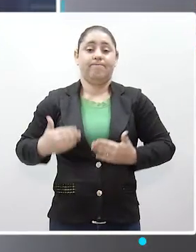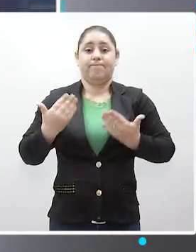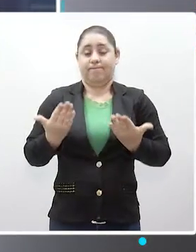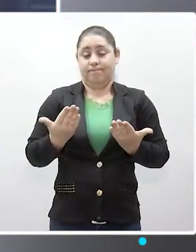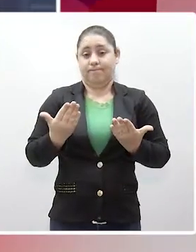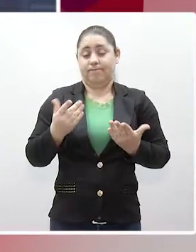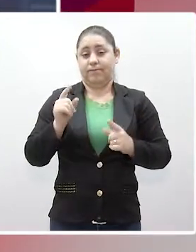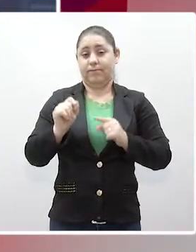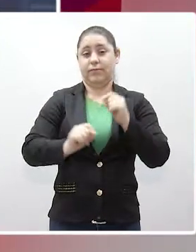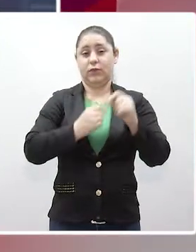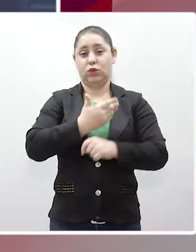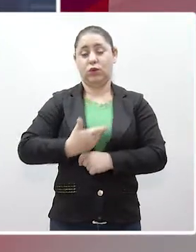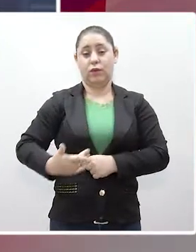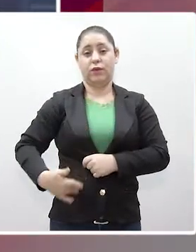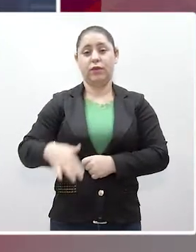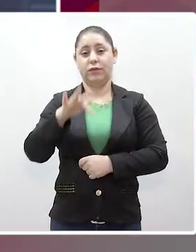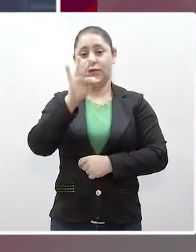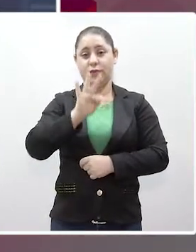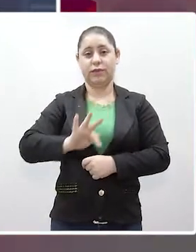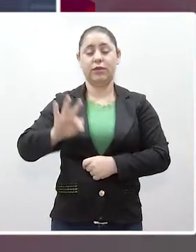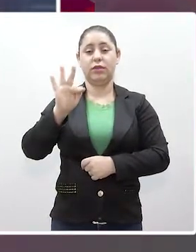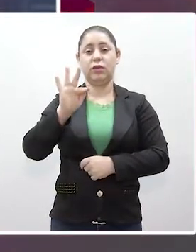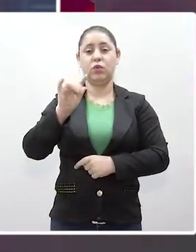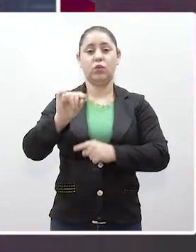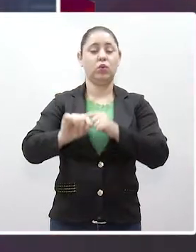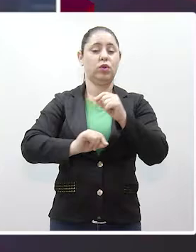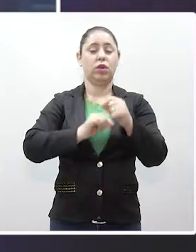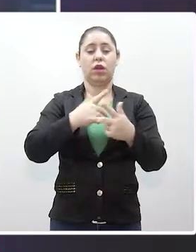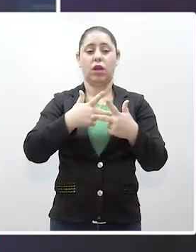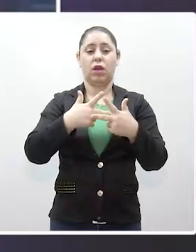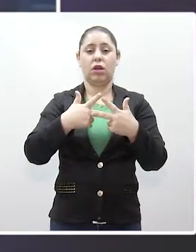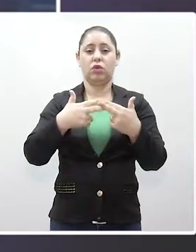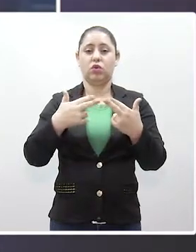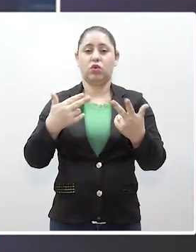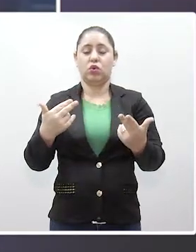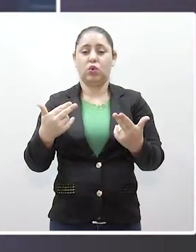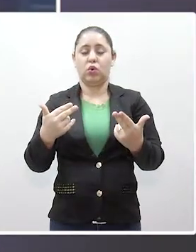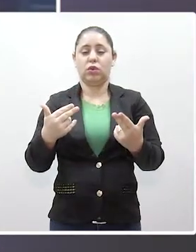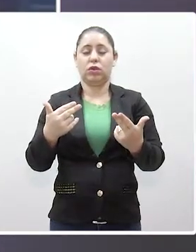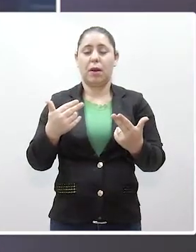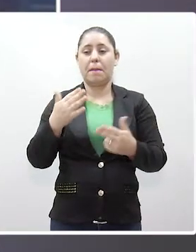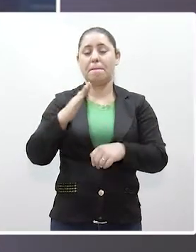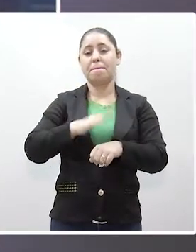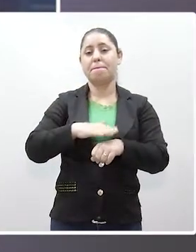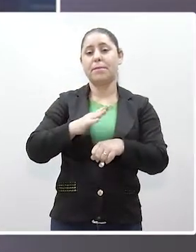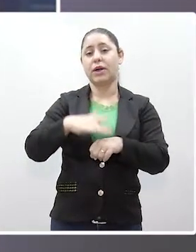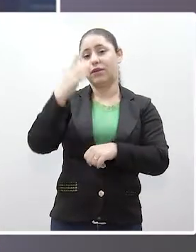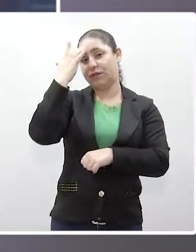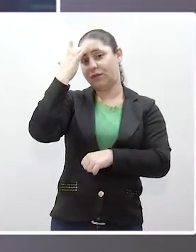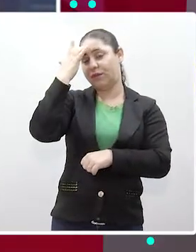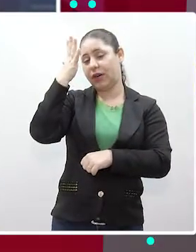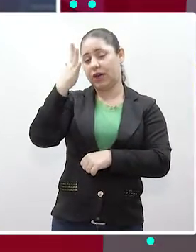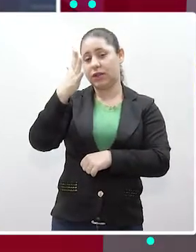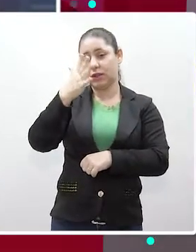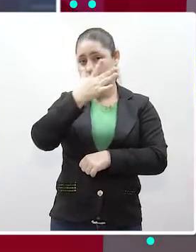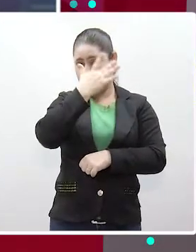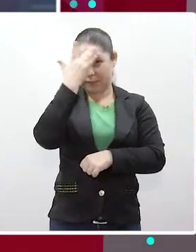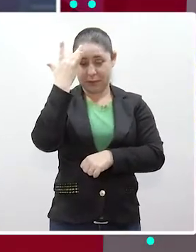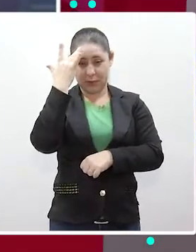governo federal, para que as coisas fiquem um pouco mais fáceis para esse